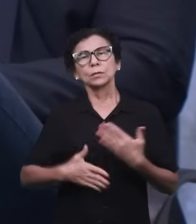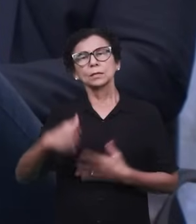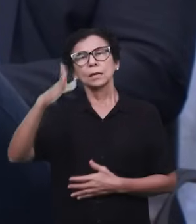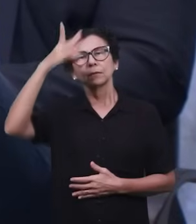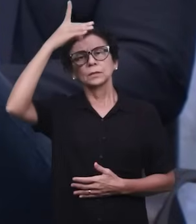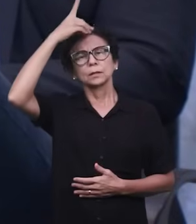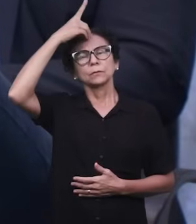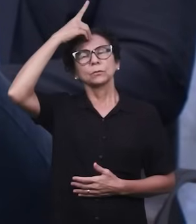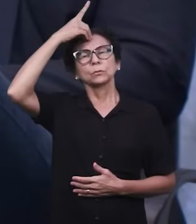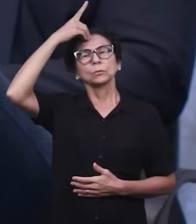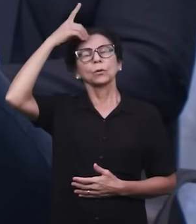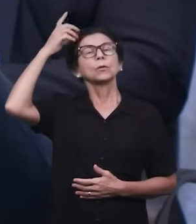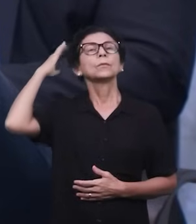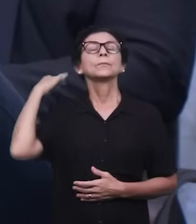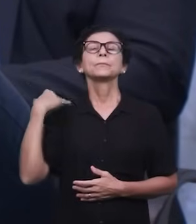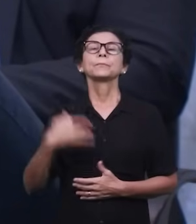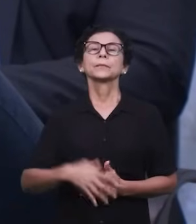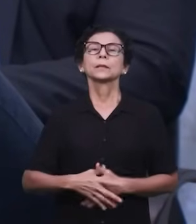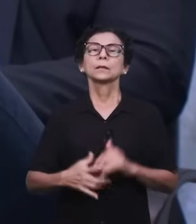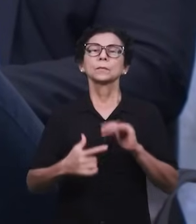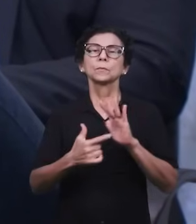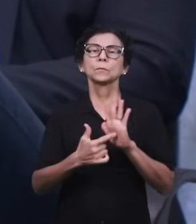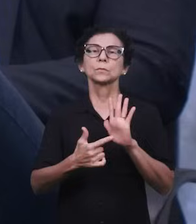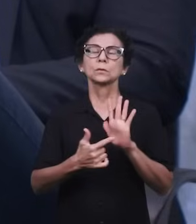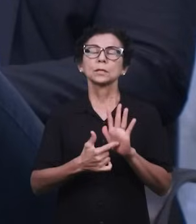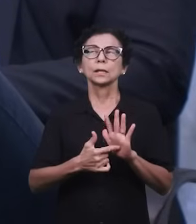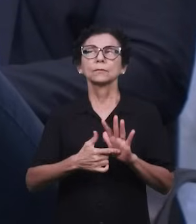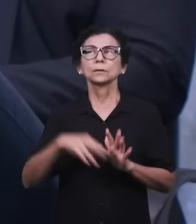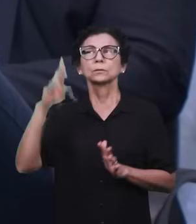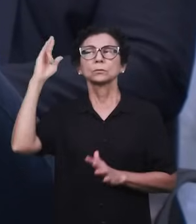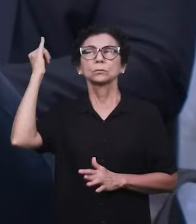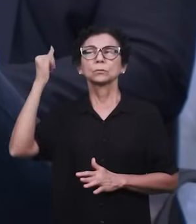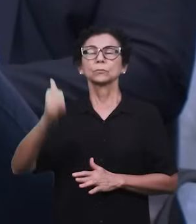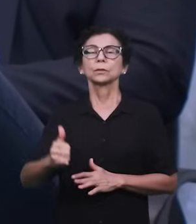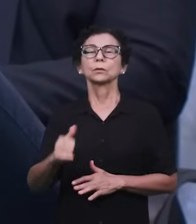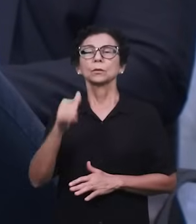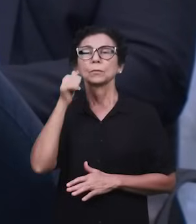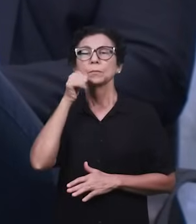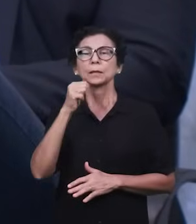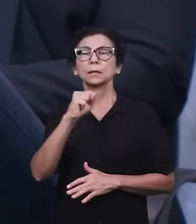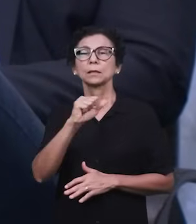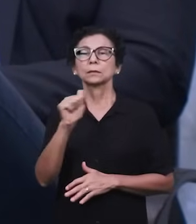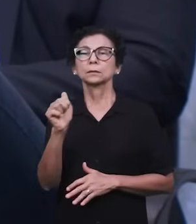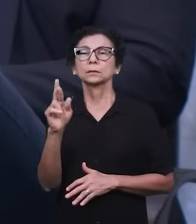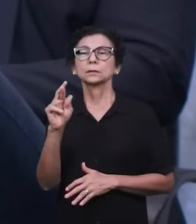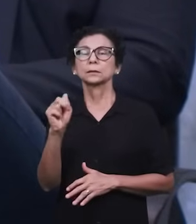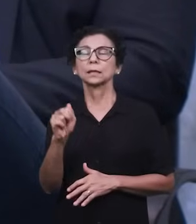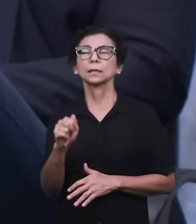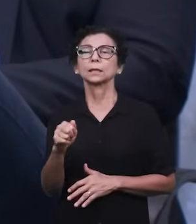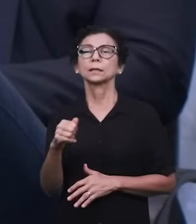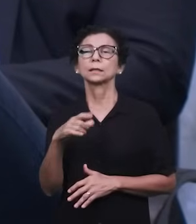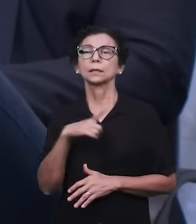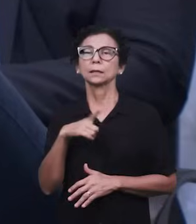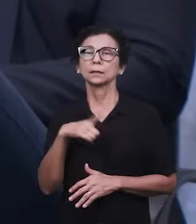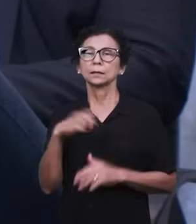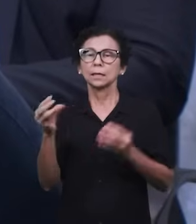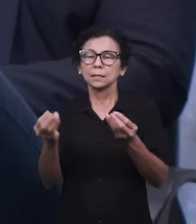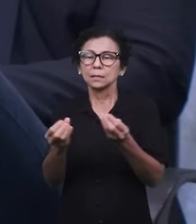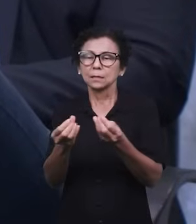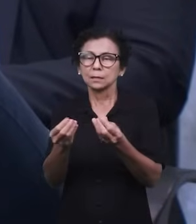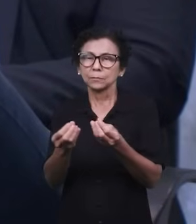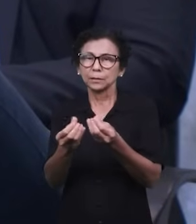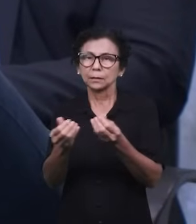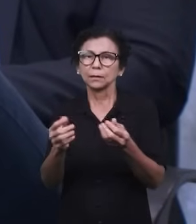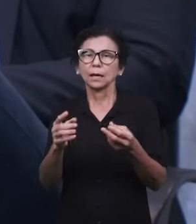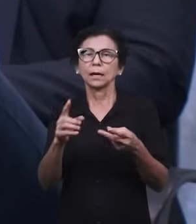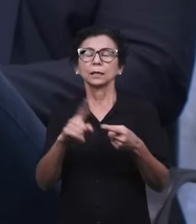lugares que não estavam ocupados, como no caso da música, a música erudita, né? E nós podemos ver,